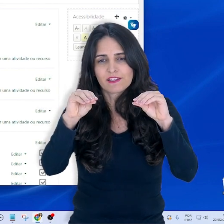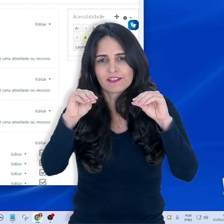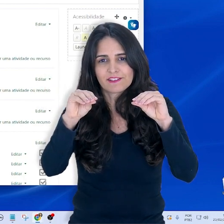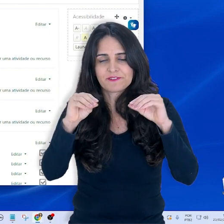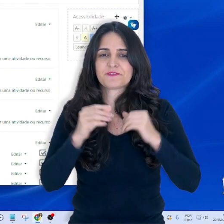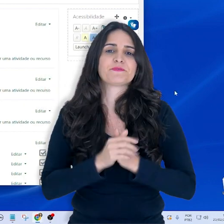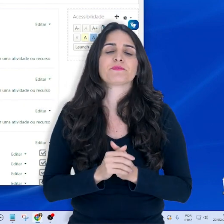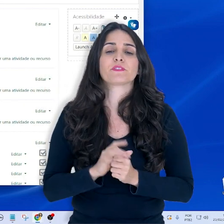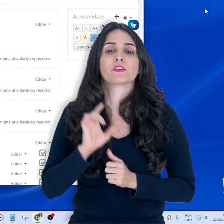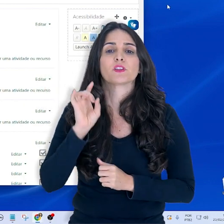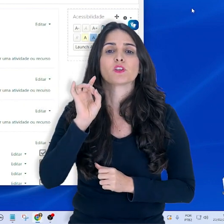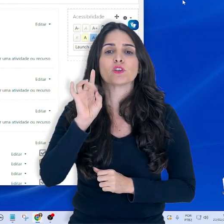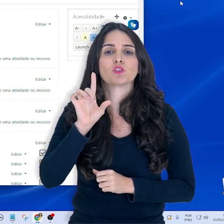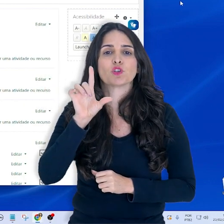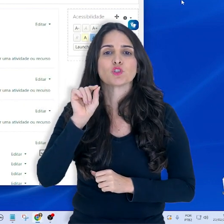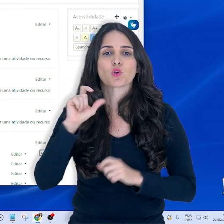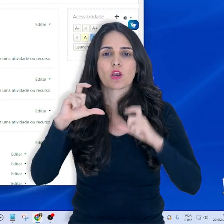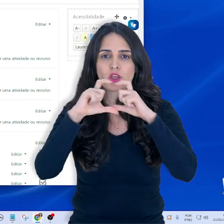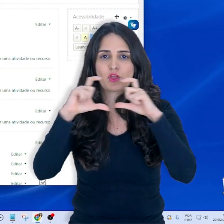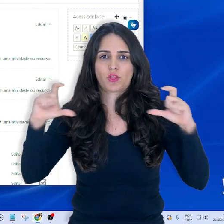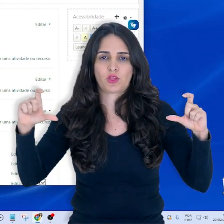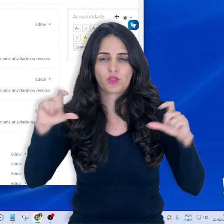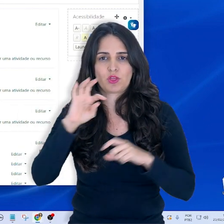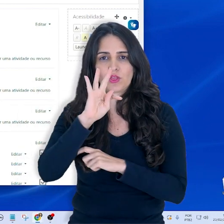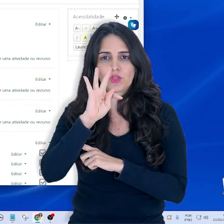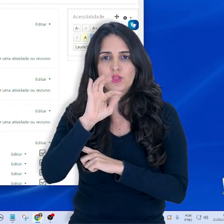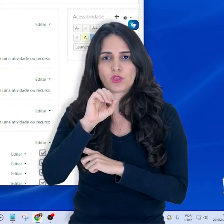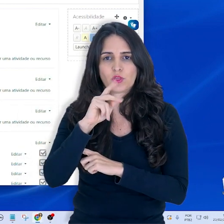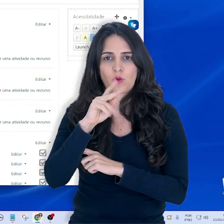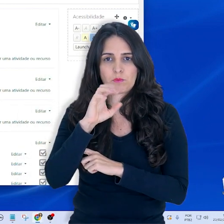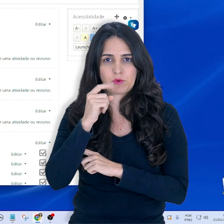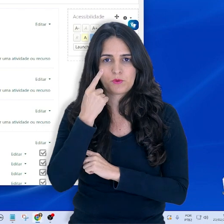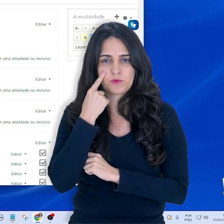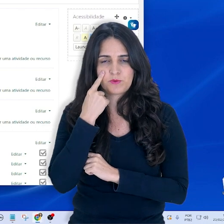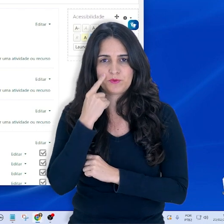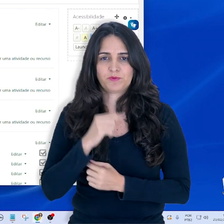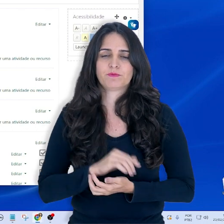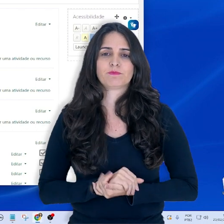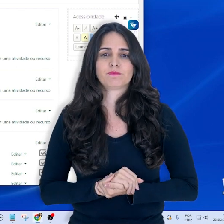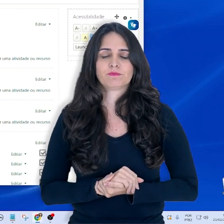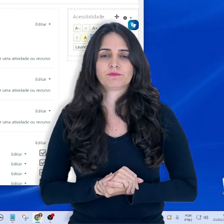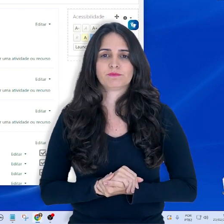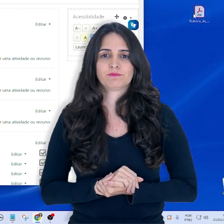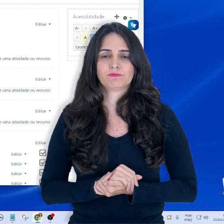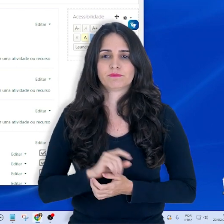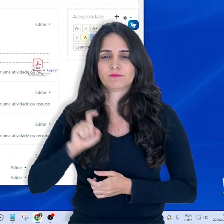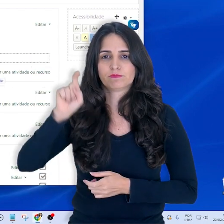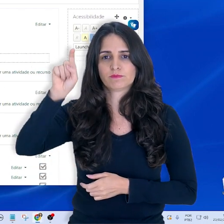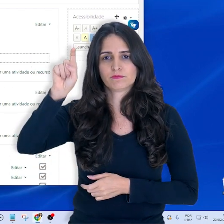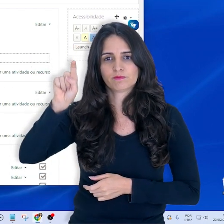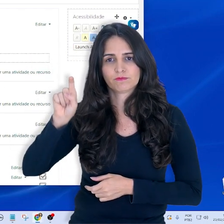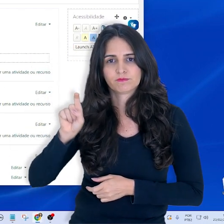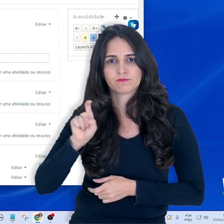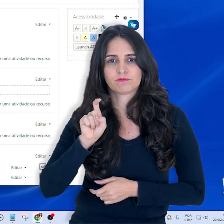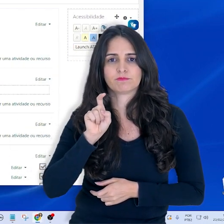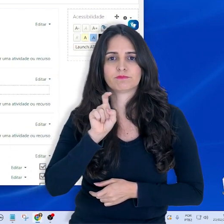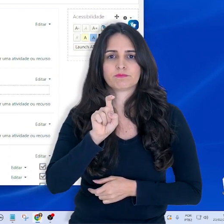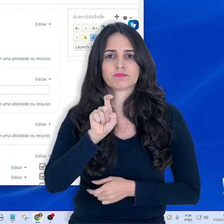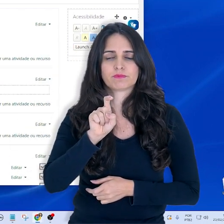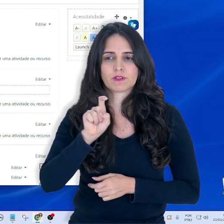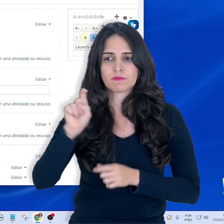versão basta escolher o tópico e aqui você está vendo a minha tela inteira escolher o arquivo e arrastar